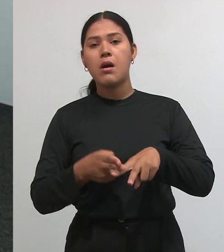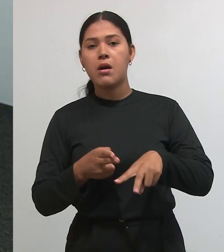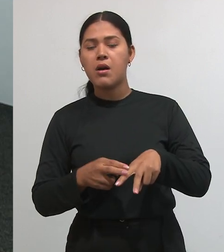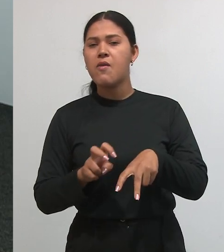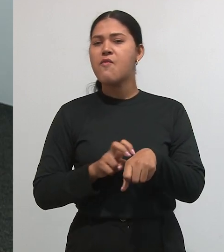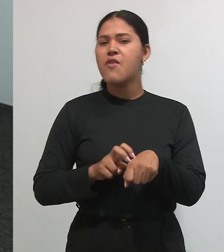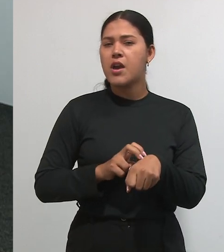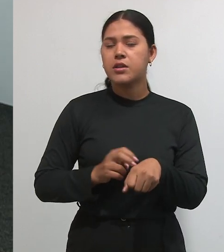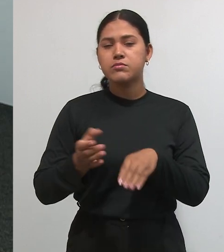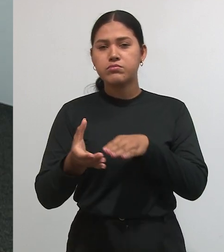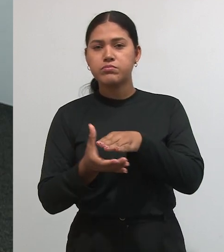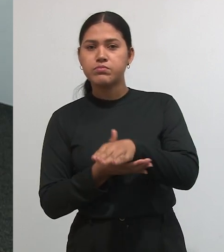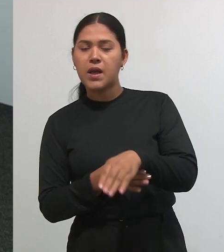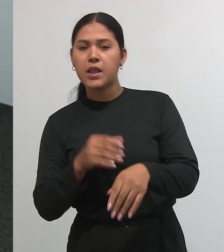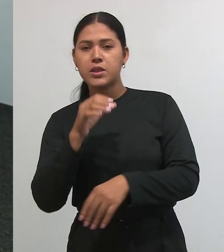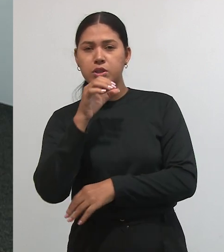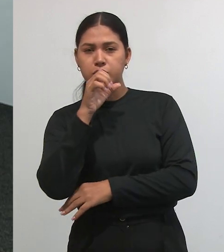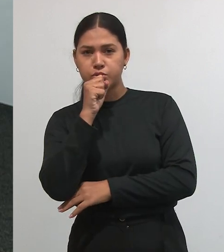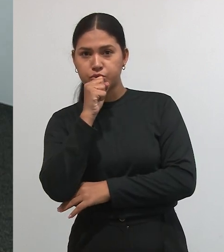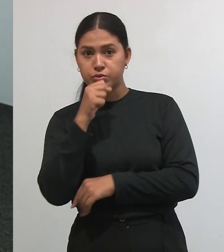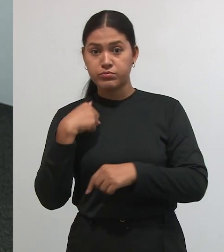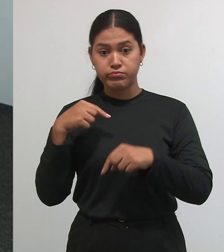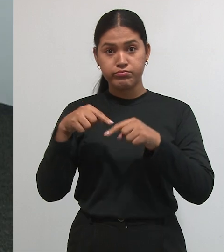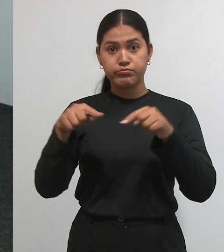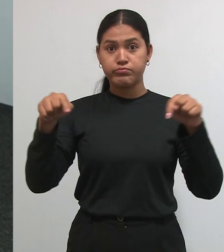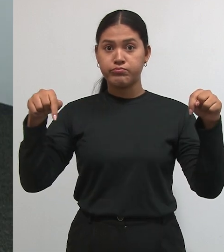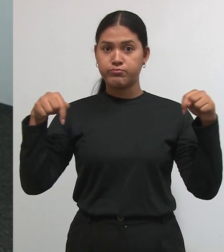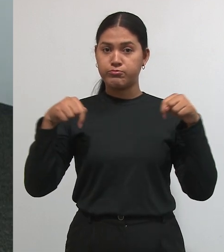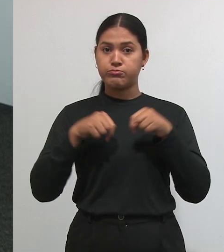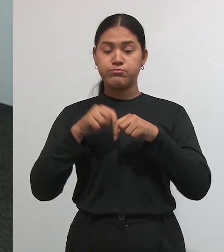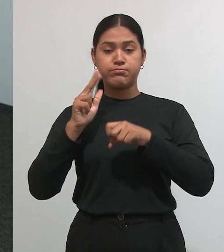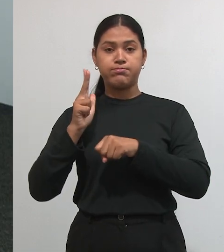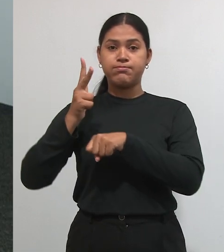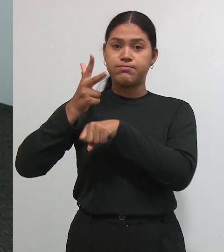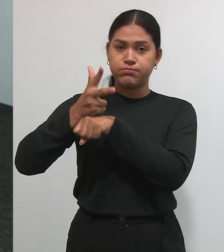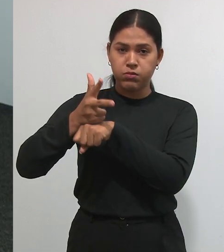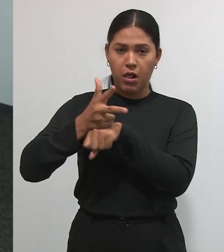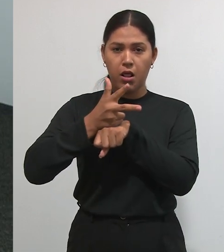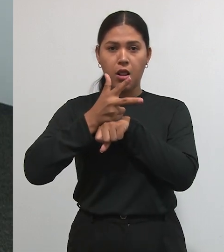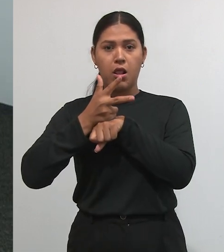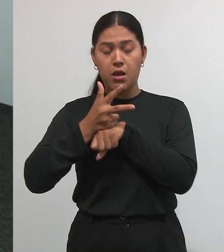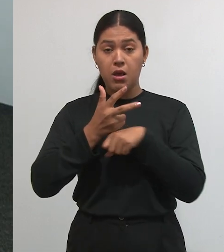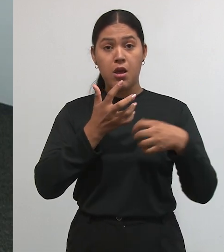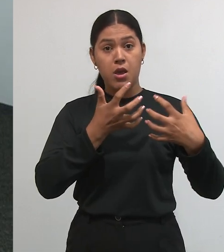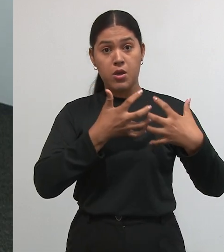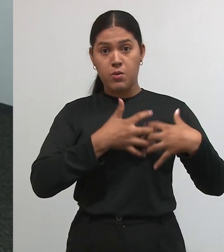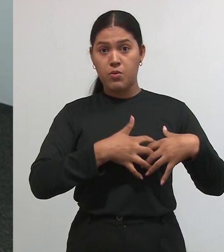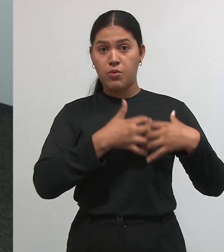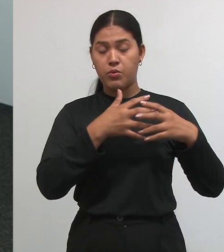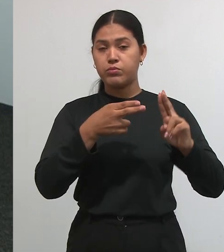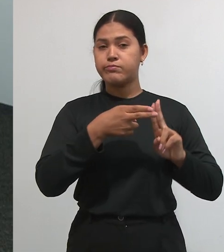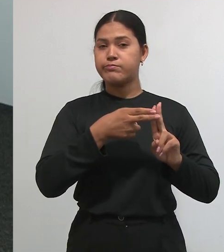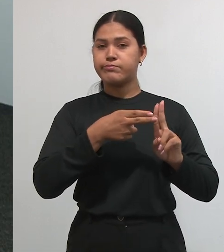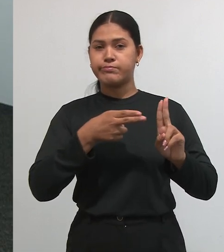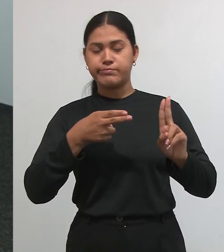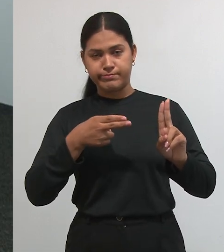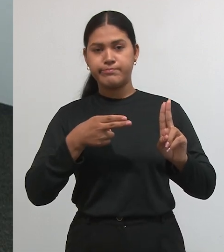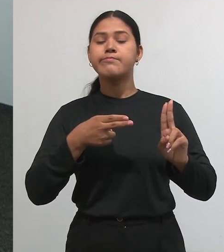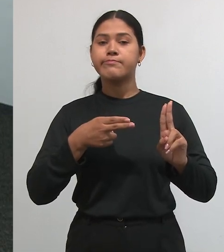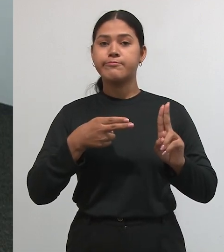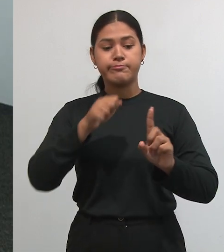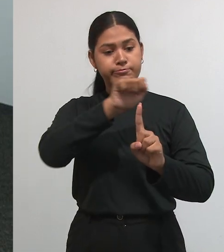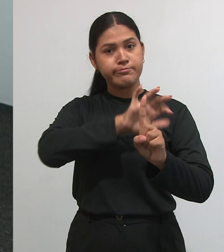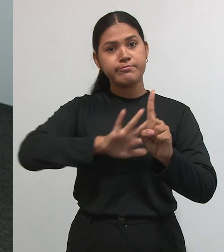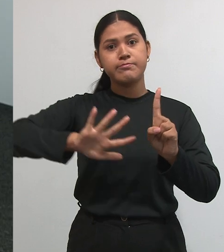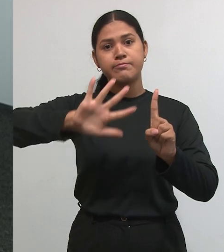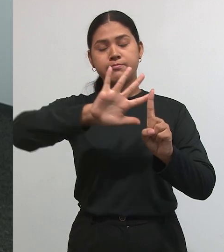e sapatos laranja. Aqui estou fazendo a gravação no Instituto Federal de Rondônia, aqui o campus Zona Norte.